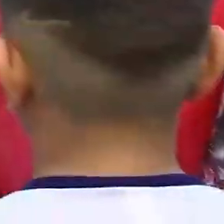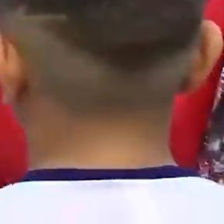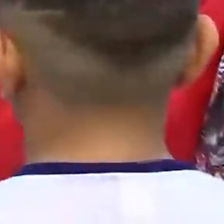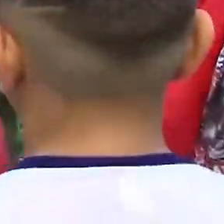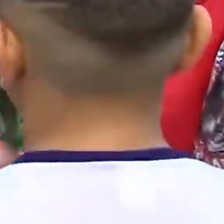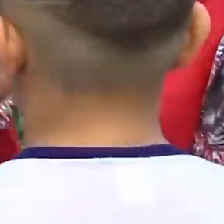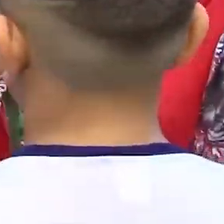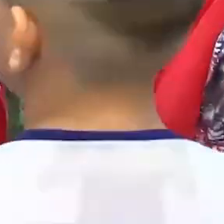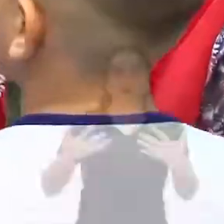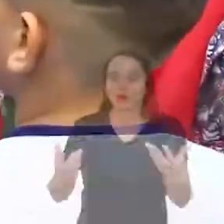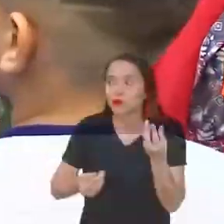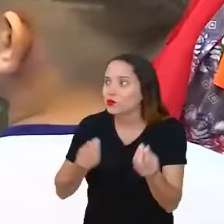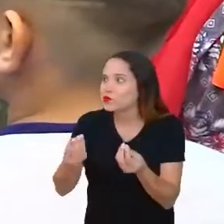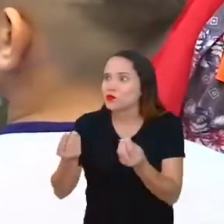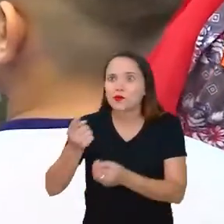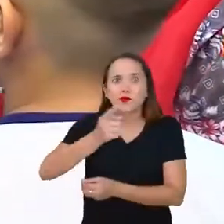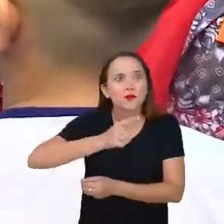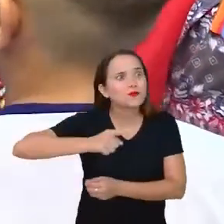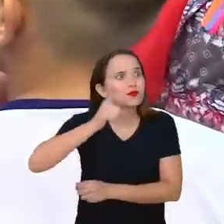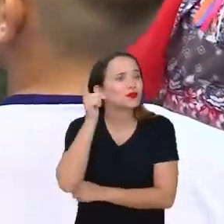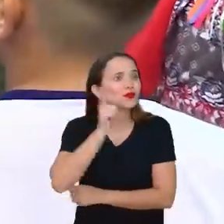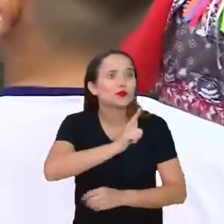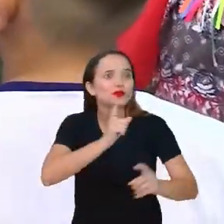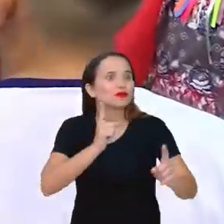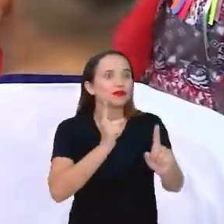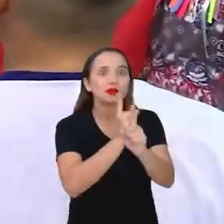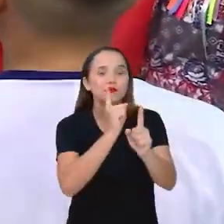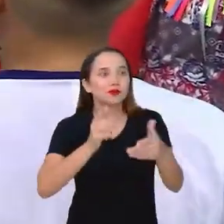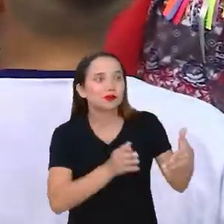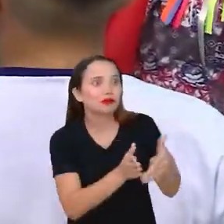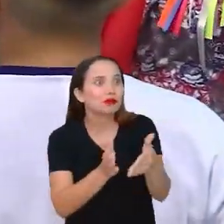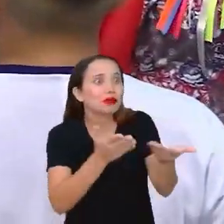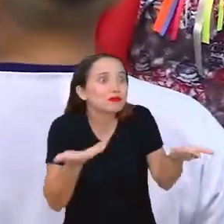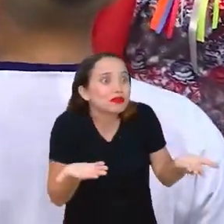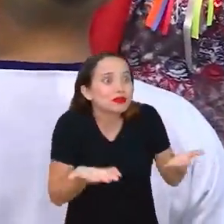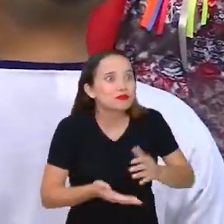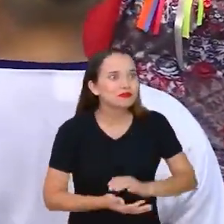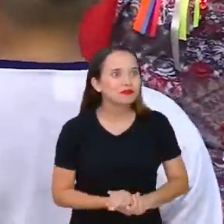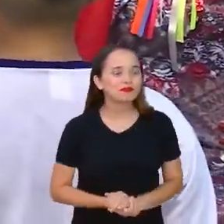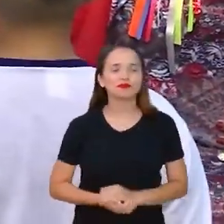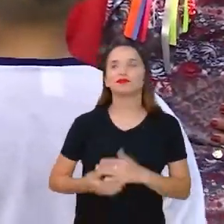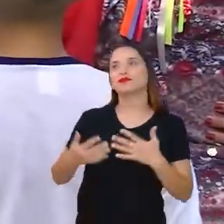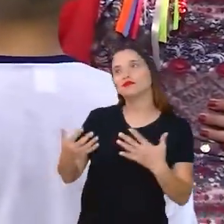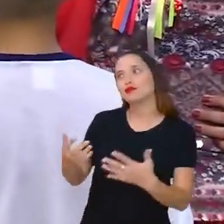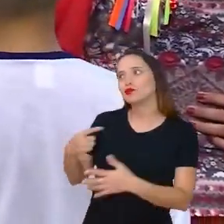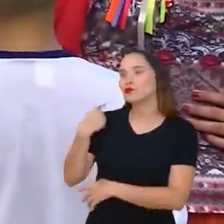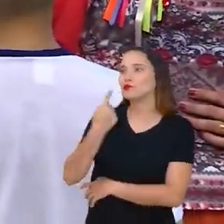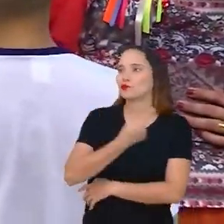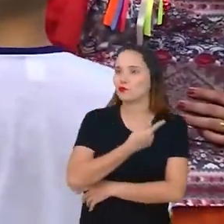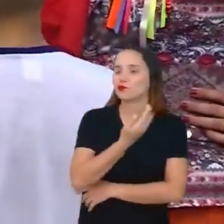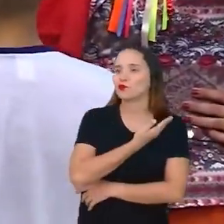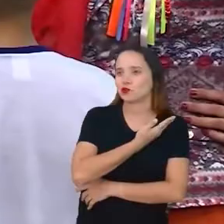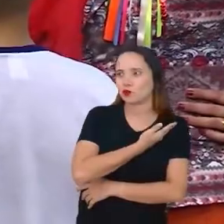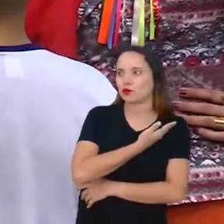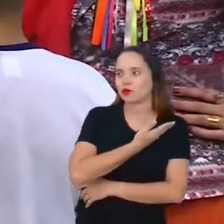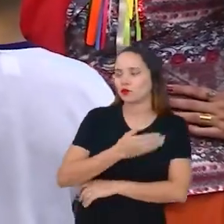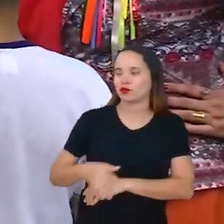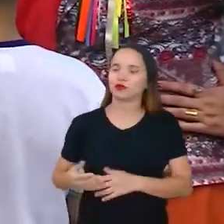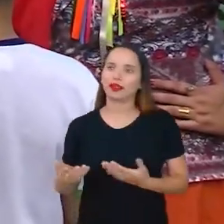como foi que vocês conseguiram encontrar o caminho O nossos amigos